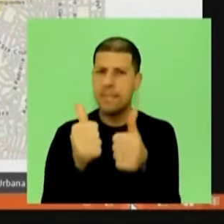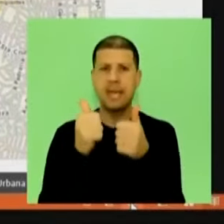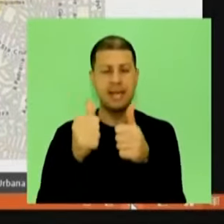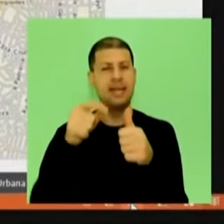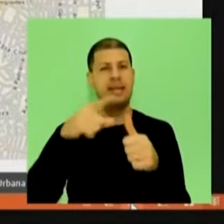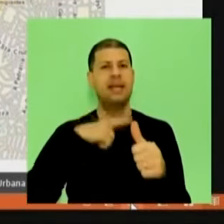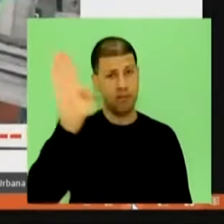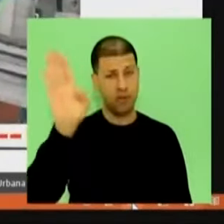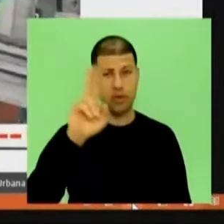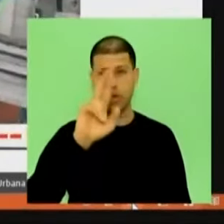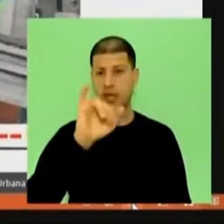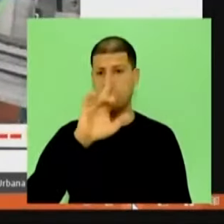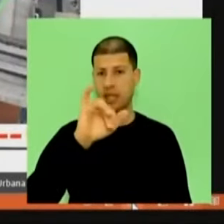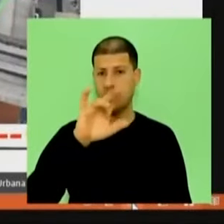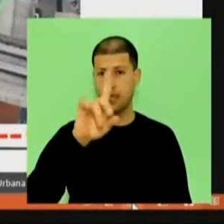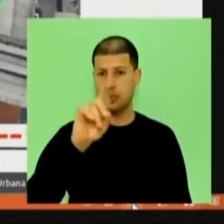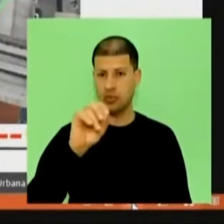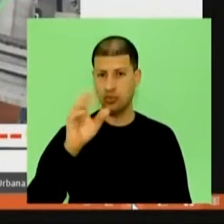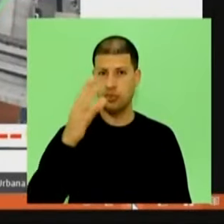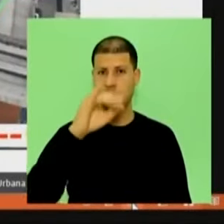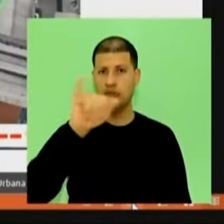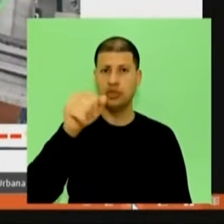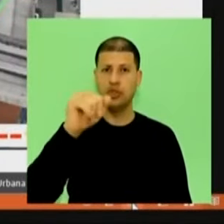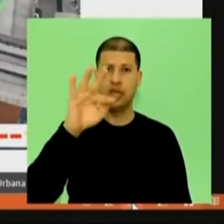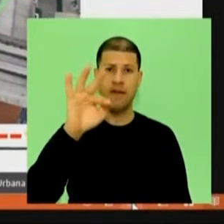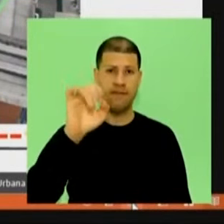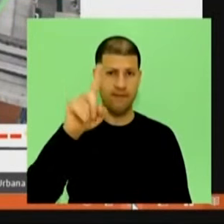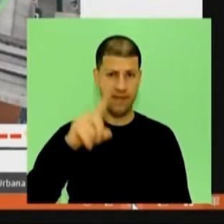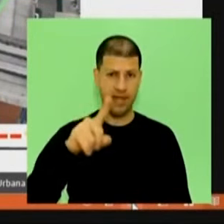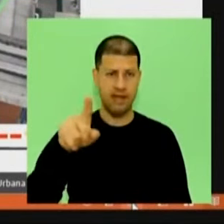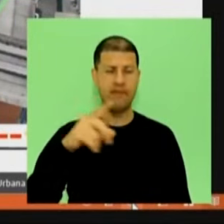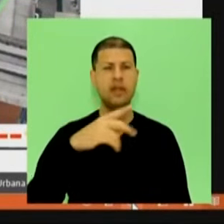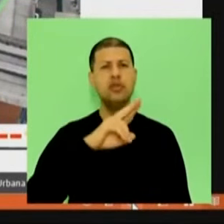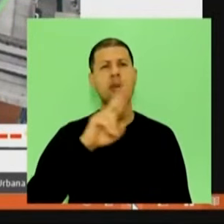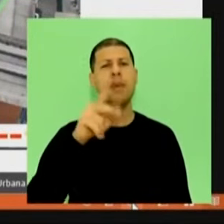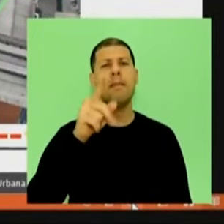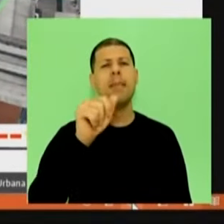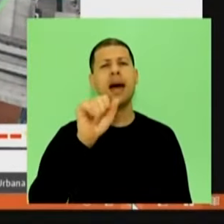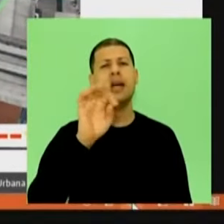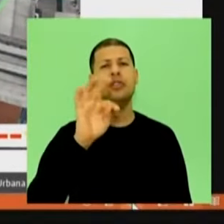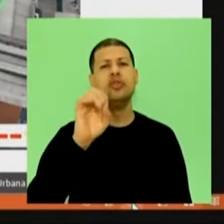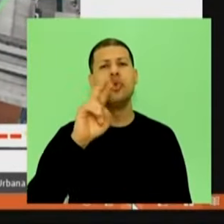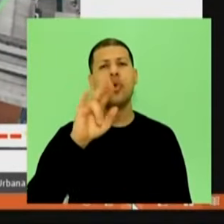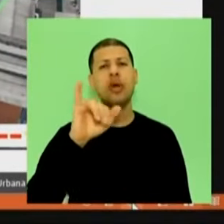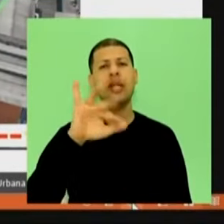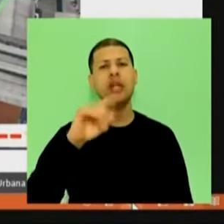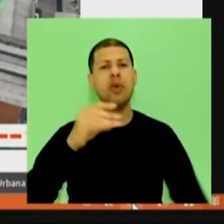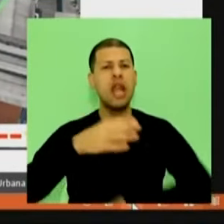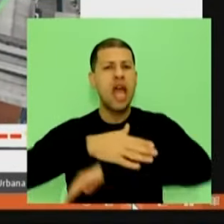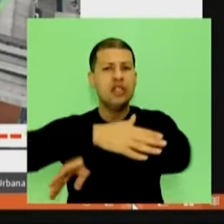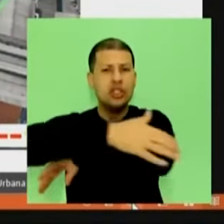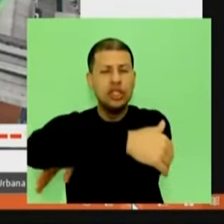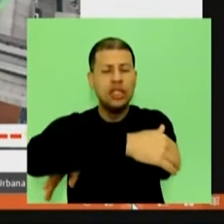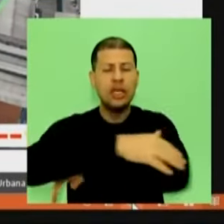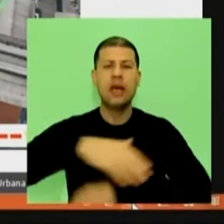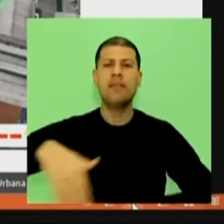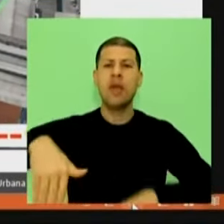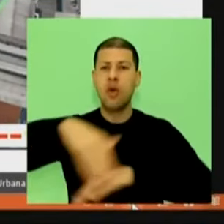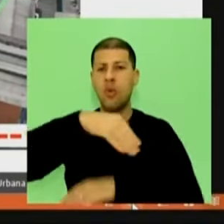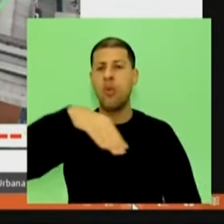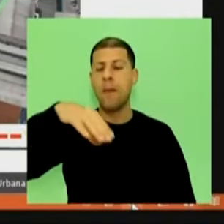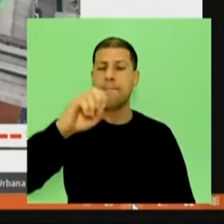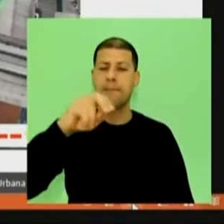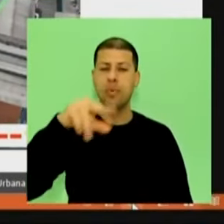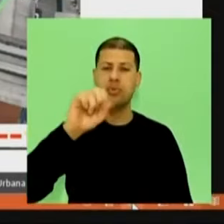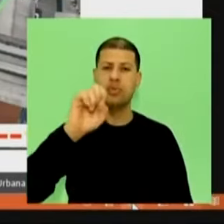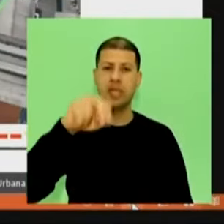Sena Madureira, de 420 metros, que termina na rua Embuaçu, na Vila Mariana, e intervenções viárias na